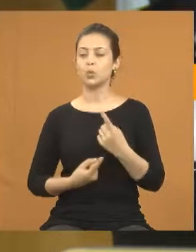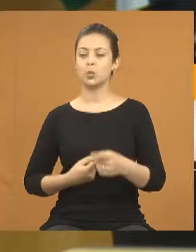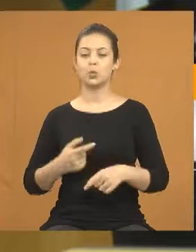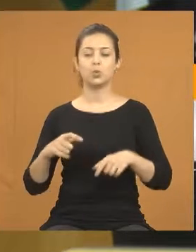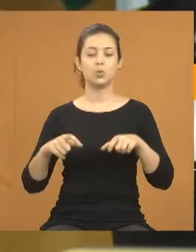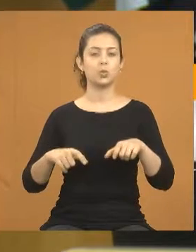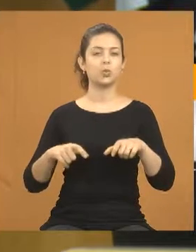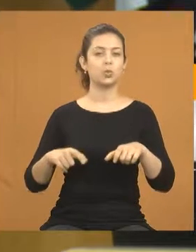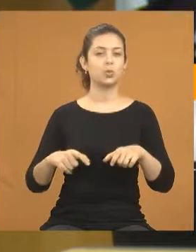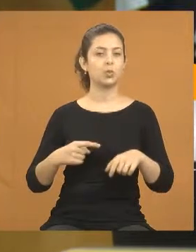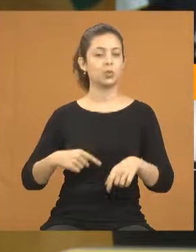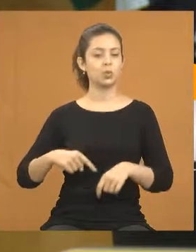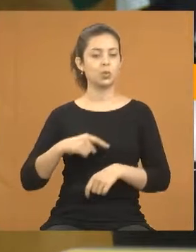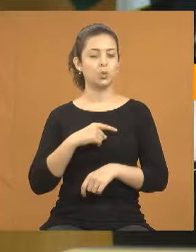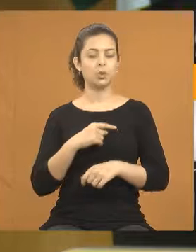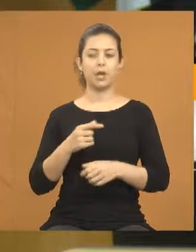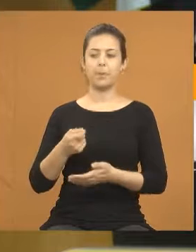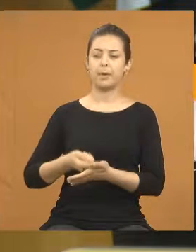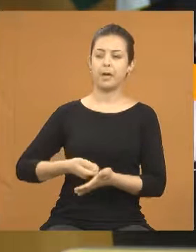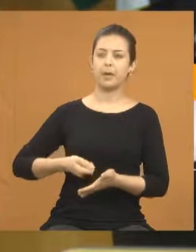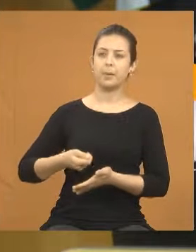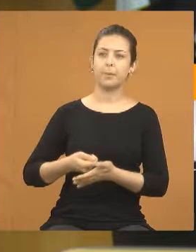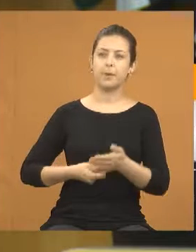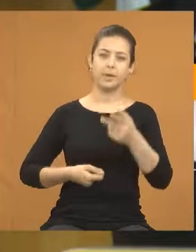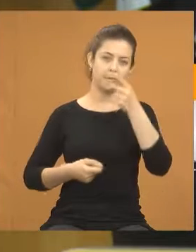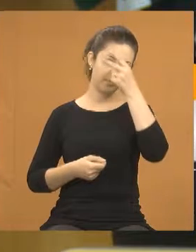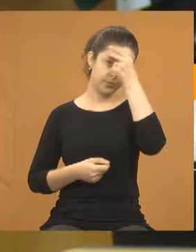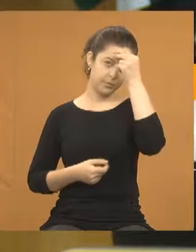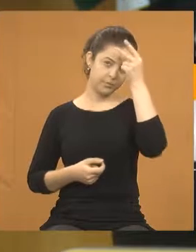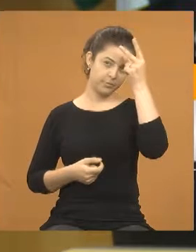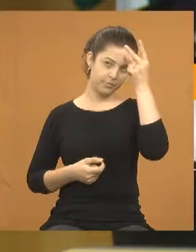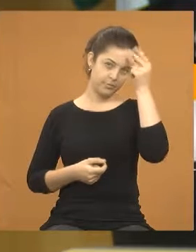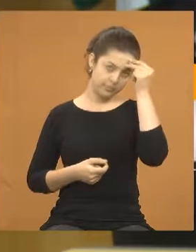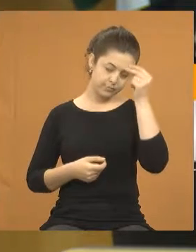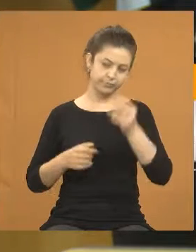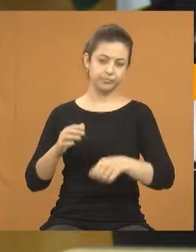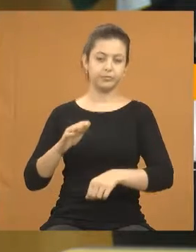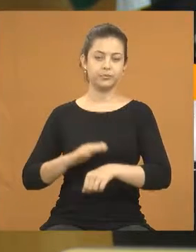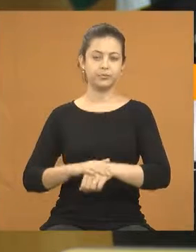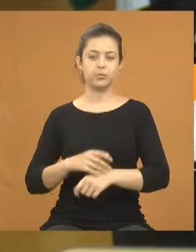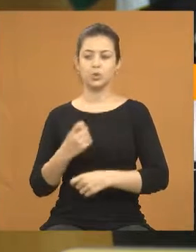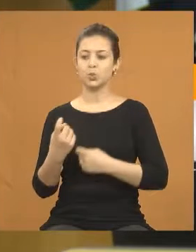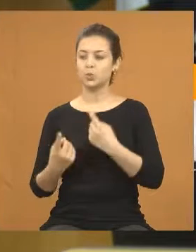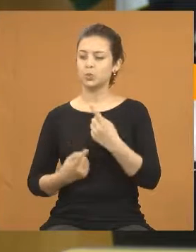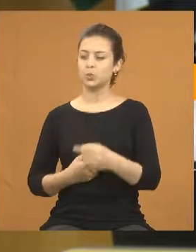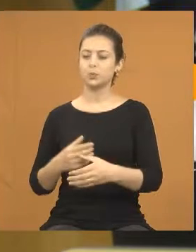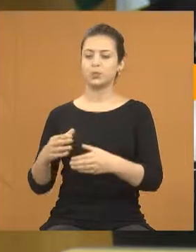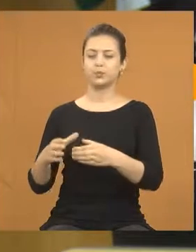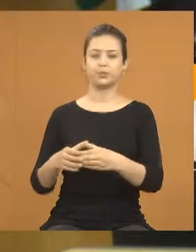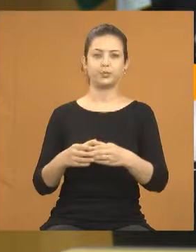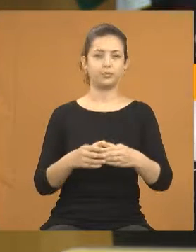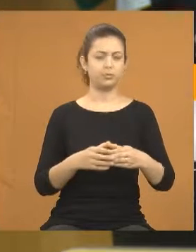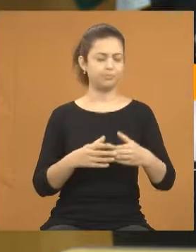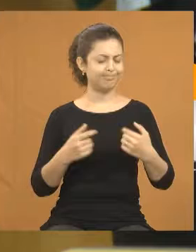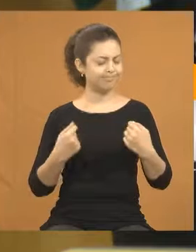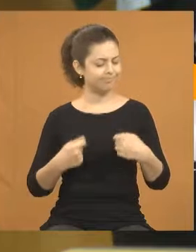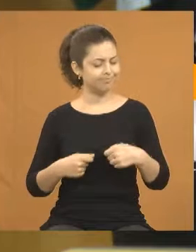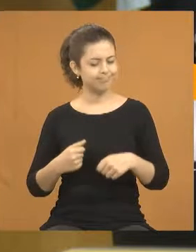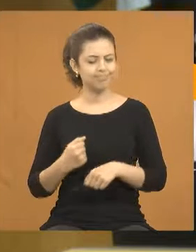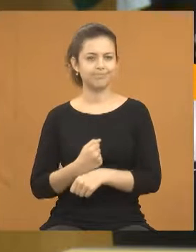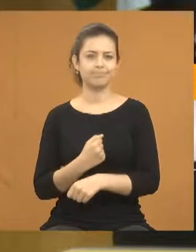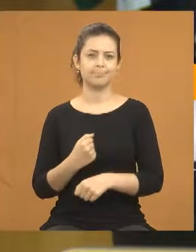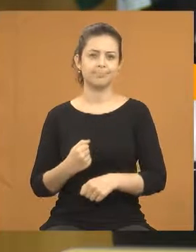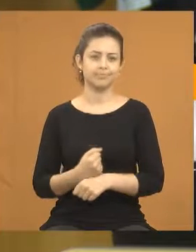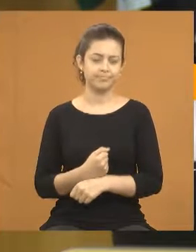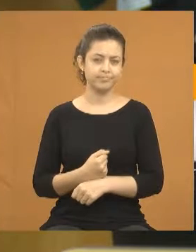gente está cobrando da prefeitura para que seja feito aí em alguns bairros, que é necessário